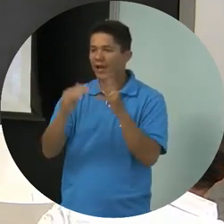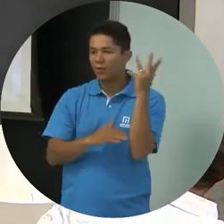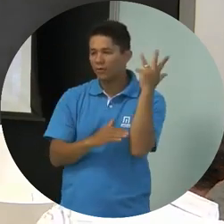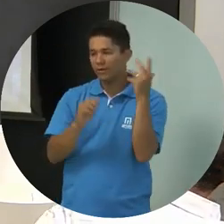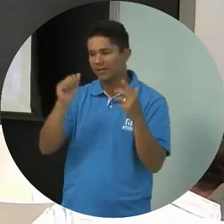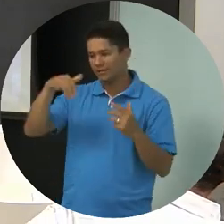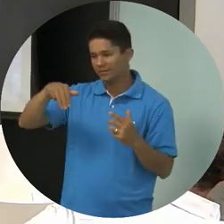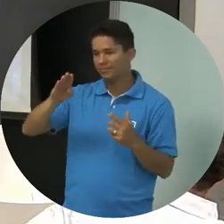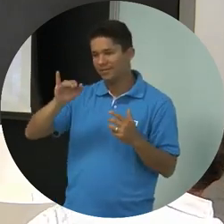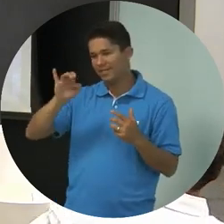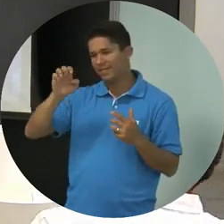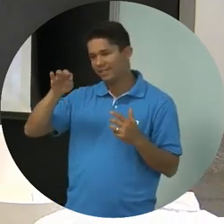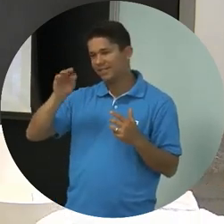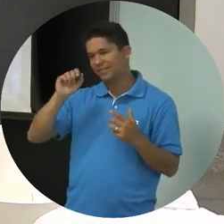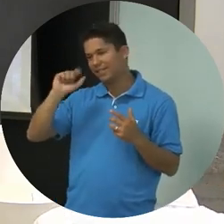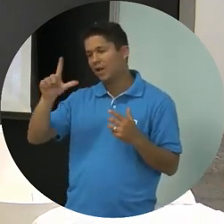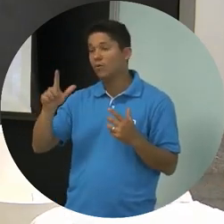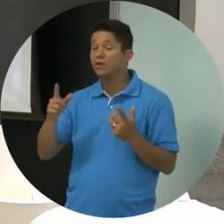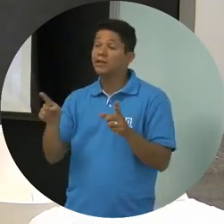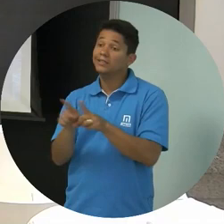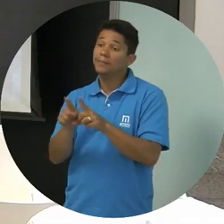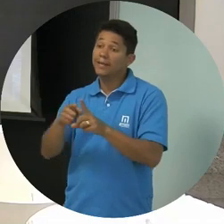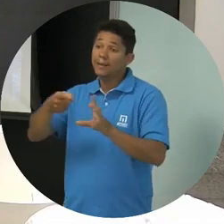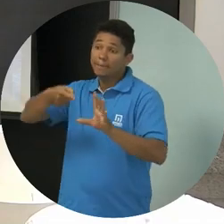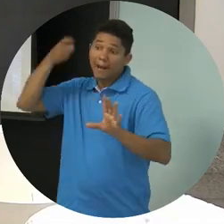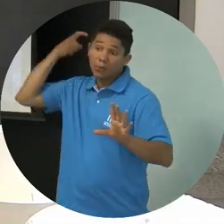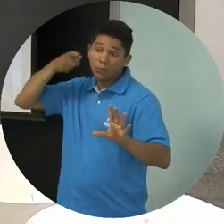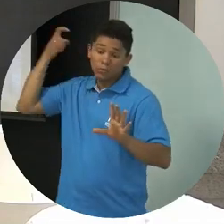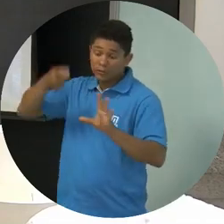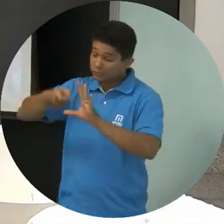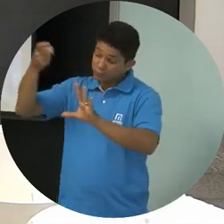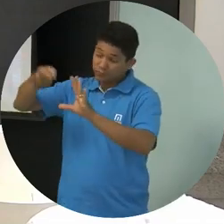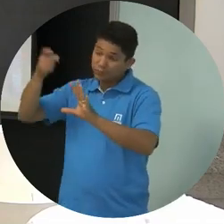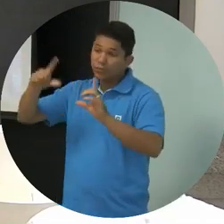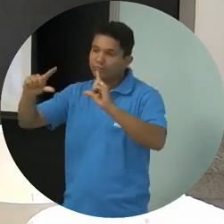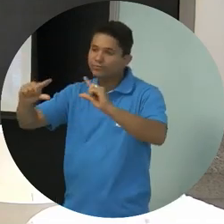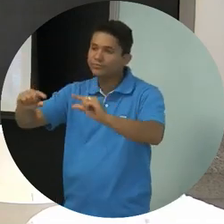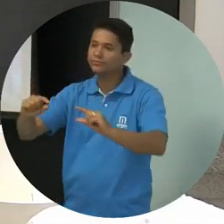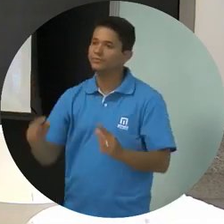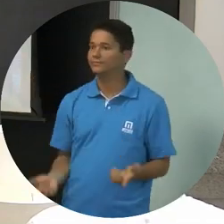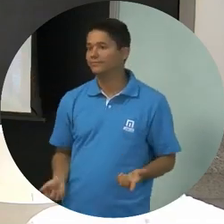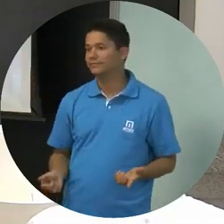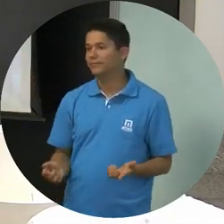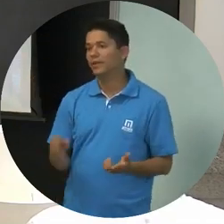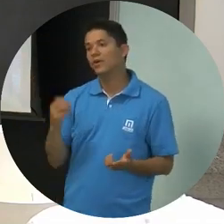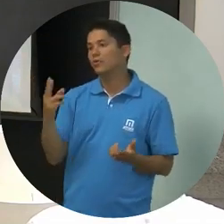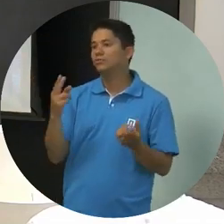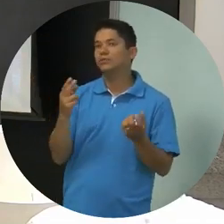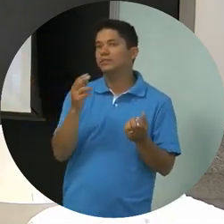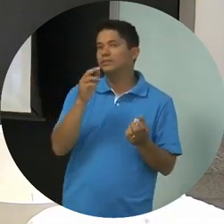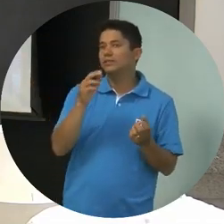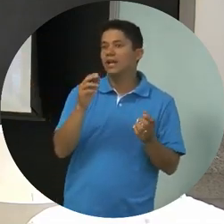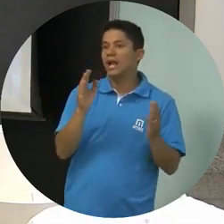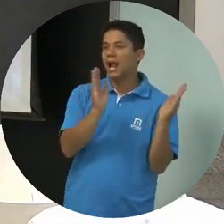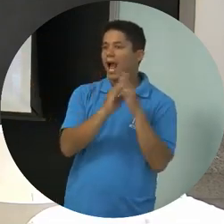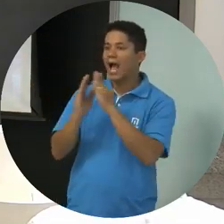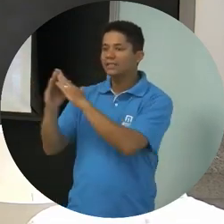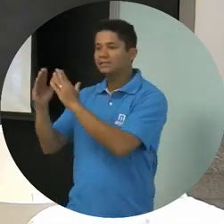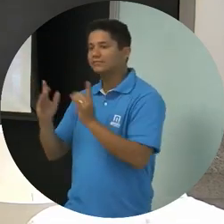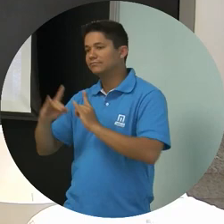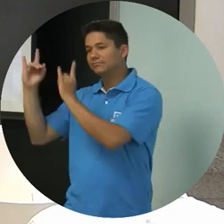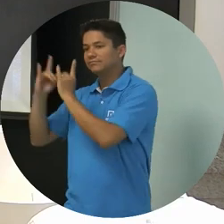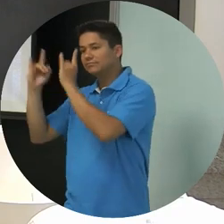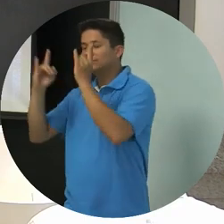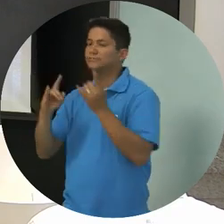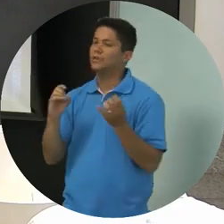tá? Gera menos ruído, como a gente falou, principalmente em áreas residenciais ou shoppings ou áreas urbanas, né?